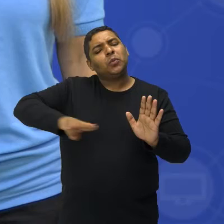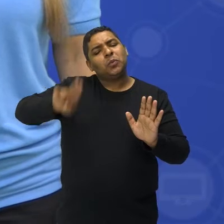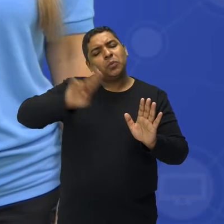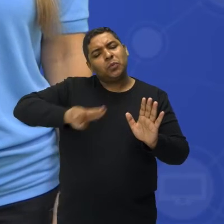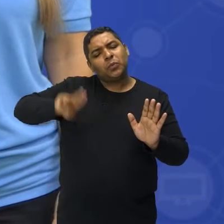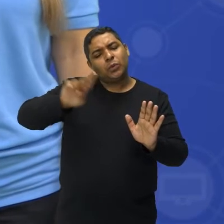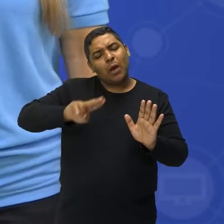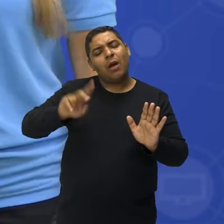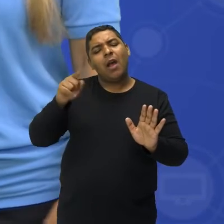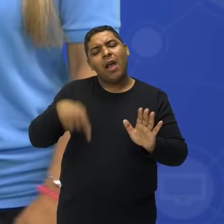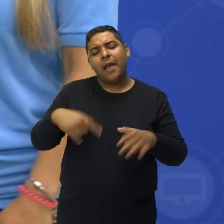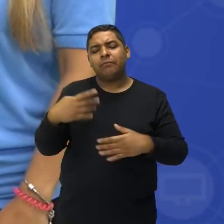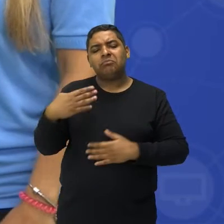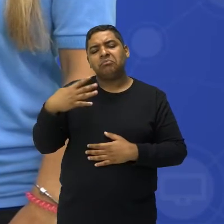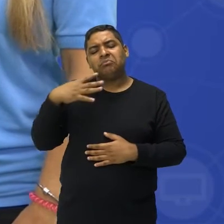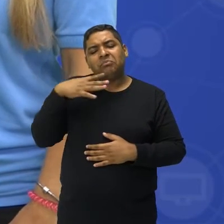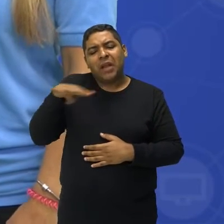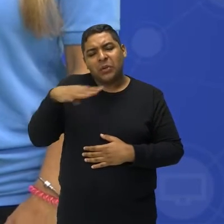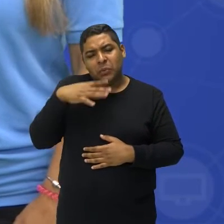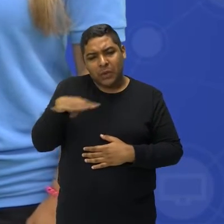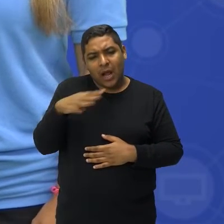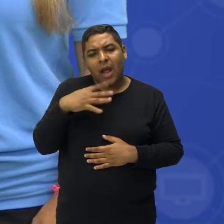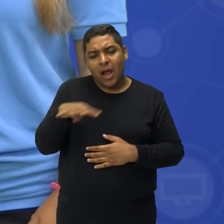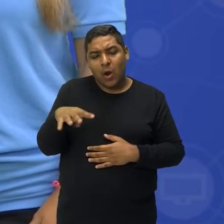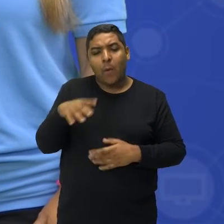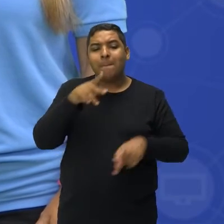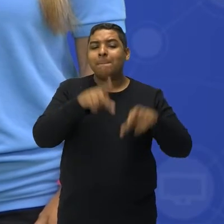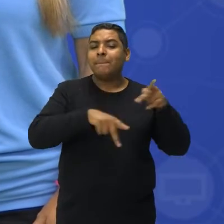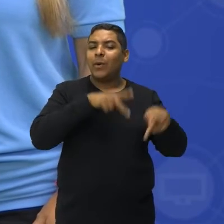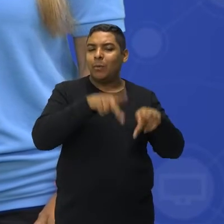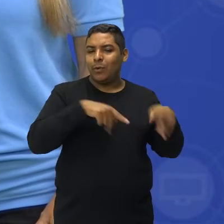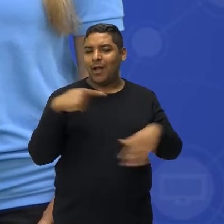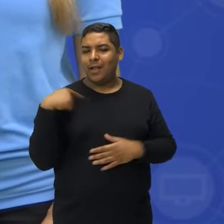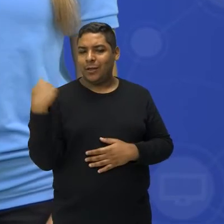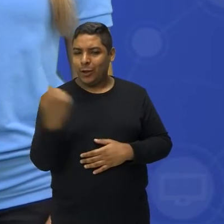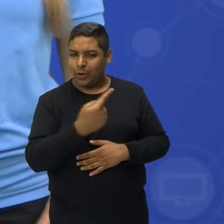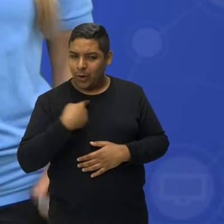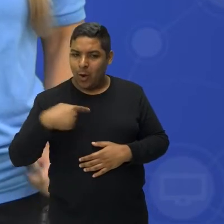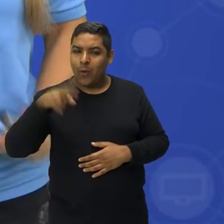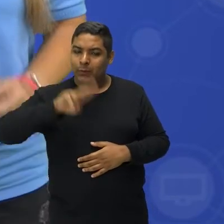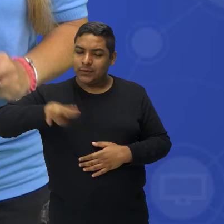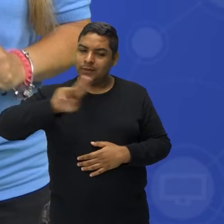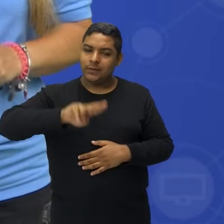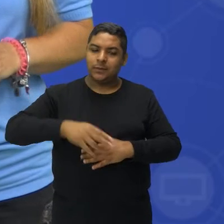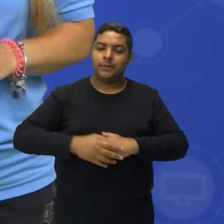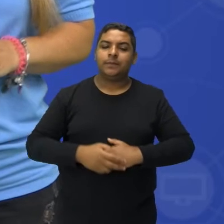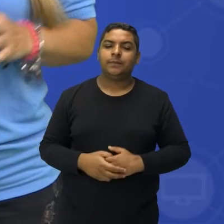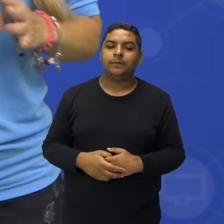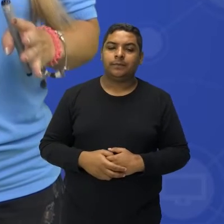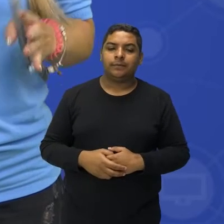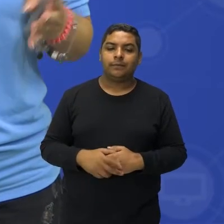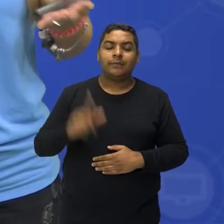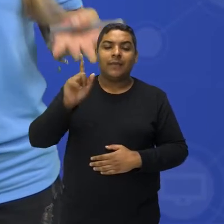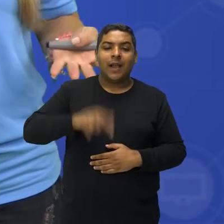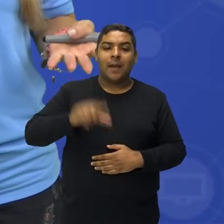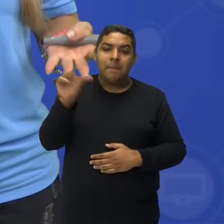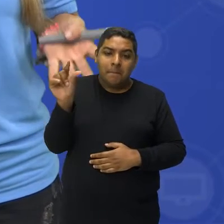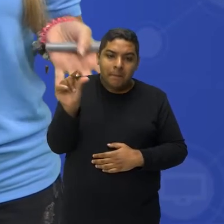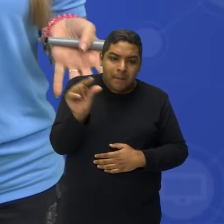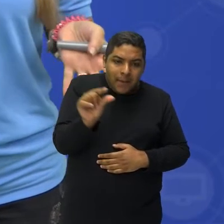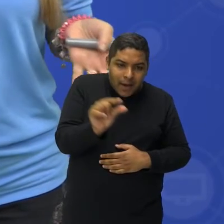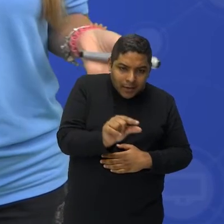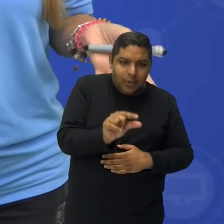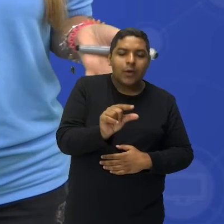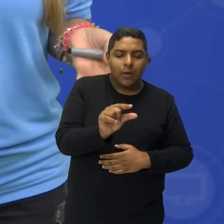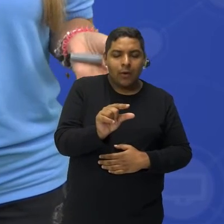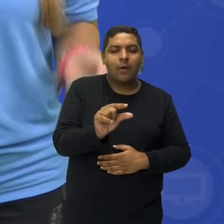um nome comum, porque justamente essa substância que você está vendo aqui, ela é a menor cetona que a